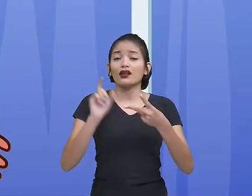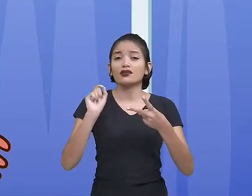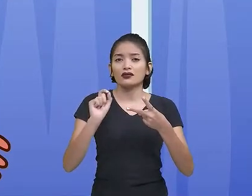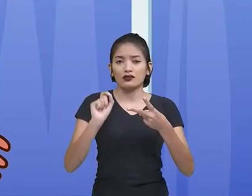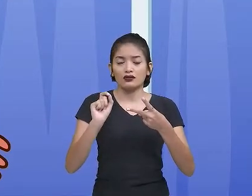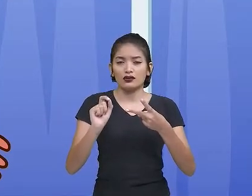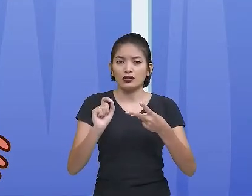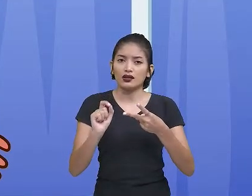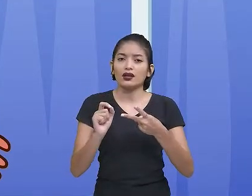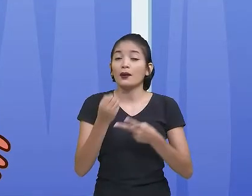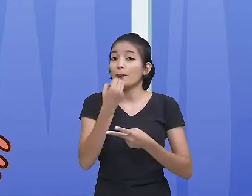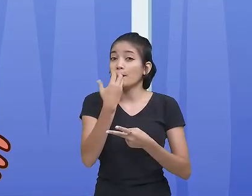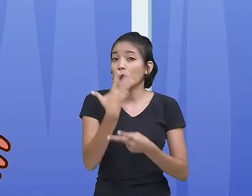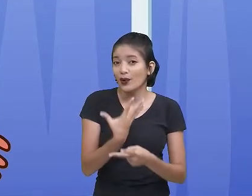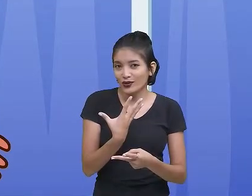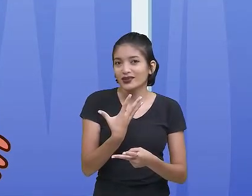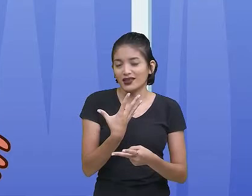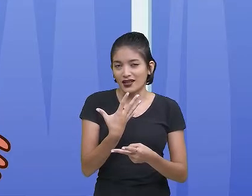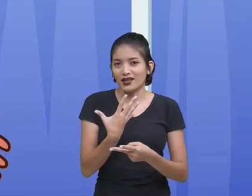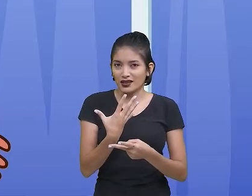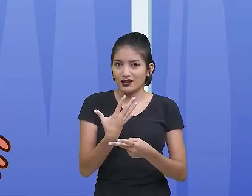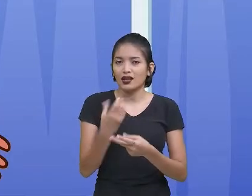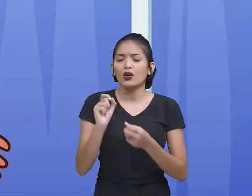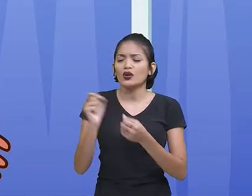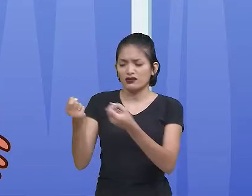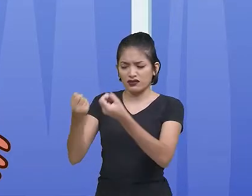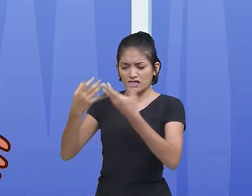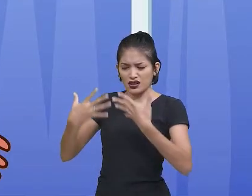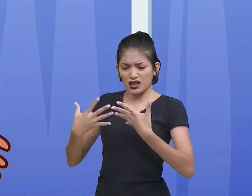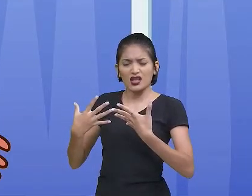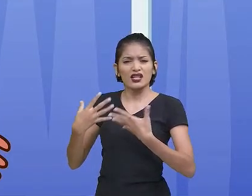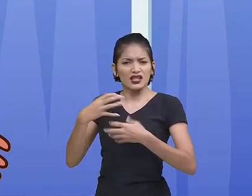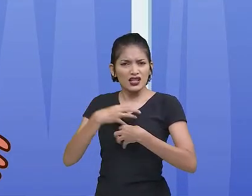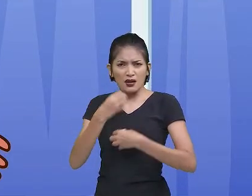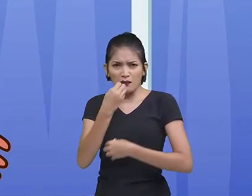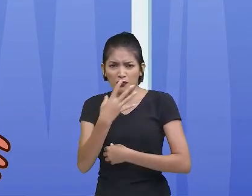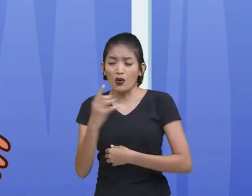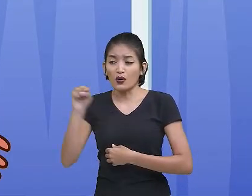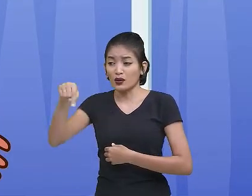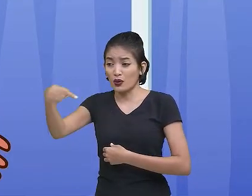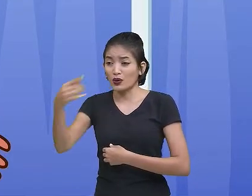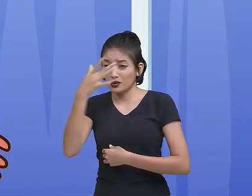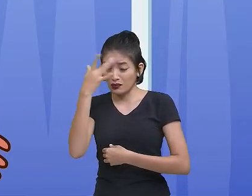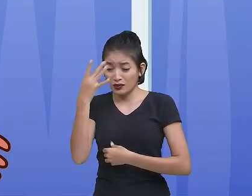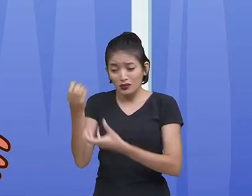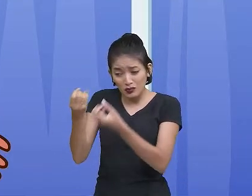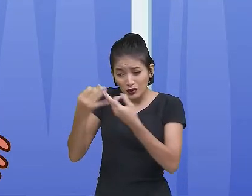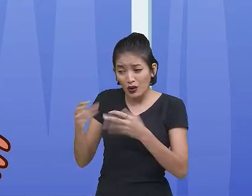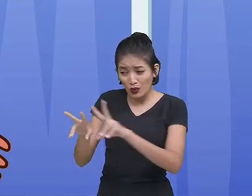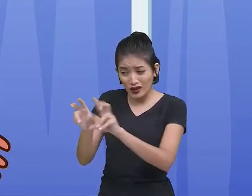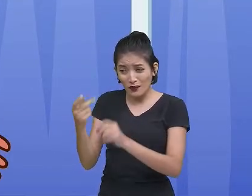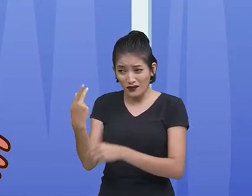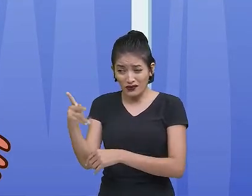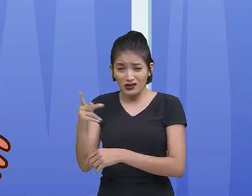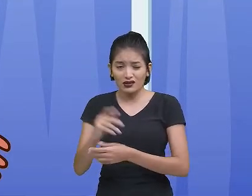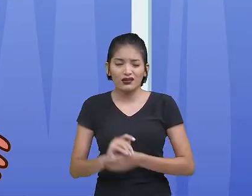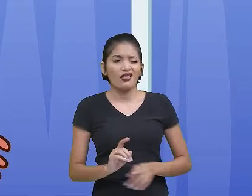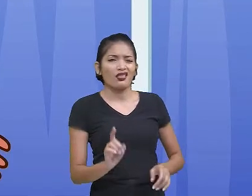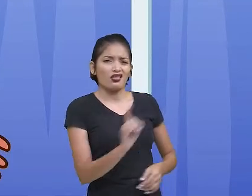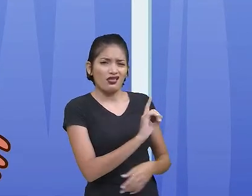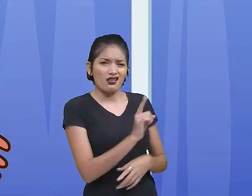é a da bondade. O que vai me contar é alguma coisa que gostaria que os outros dissessem a seu respeito? Claro que